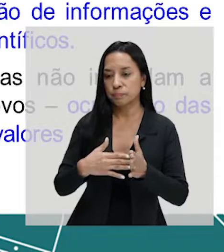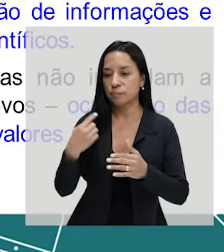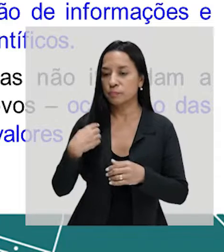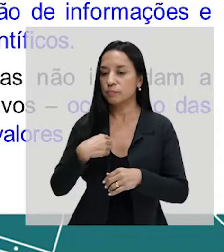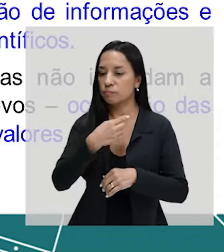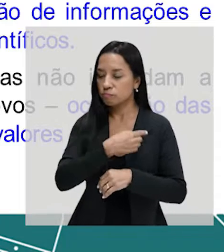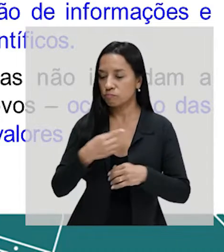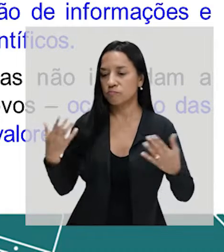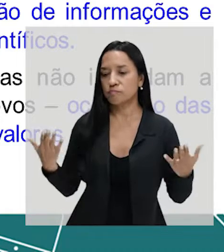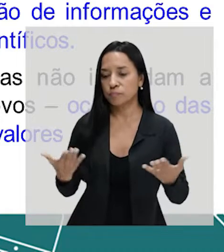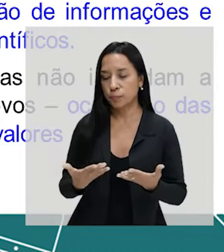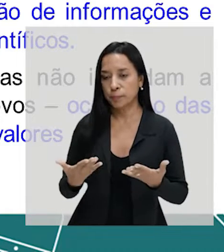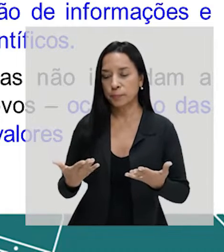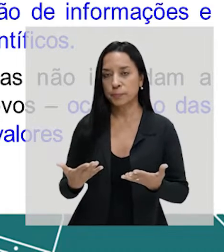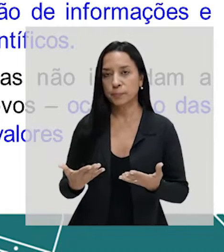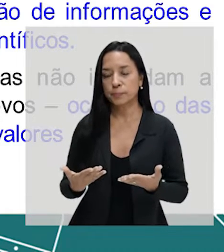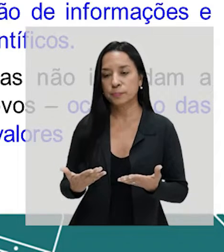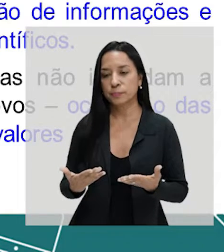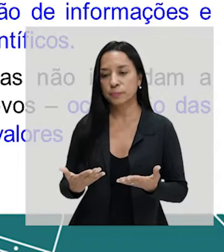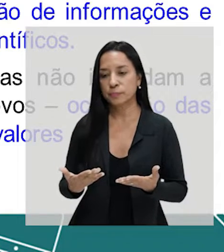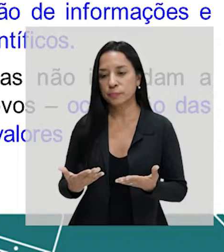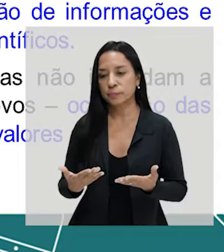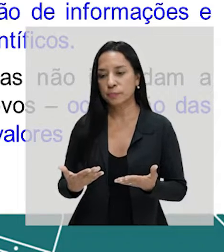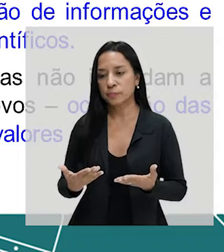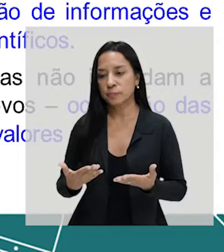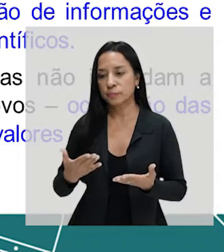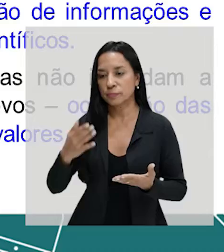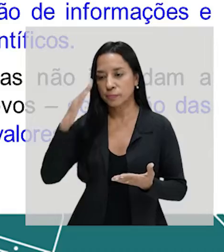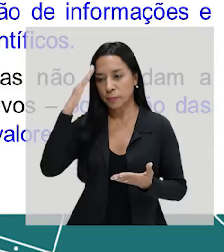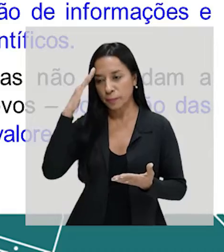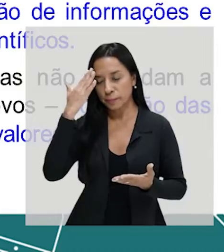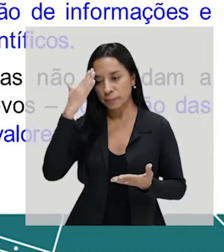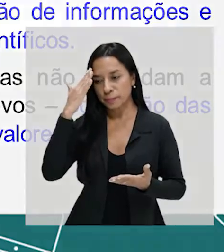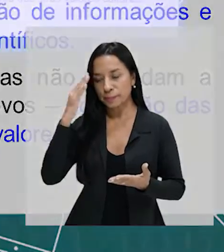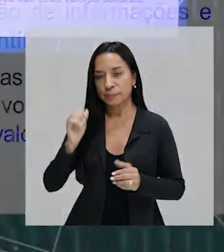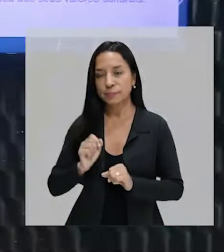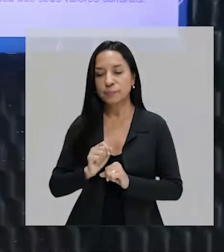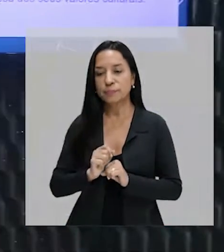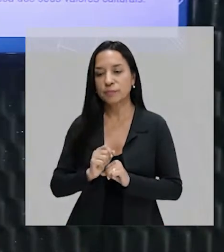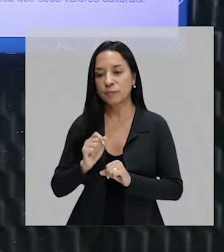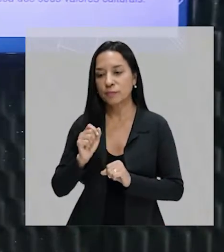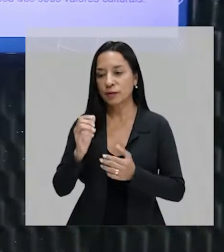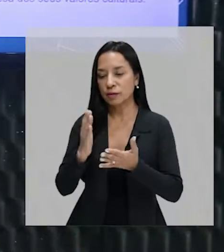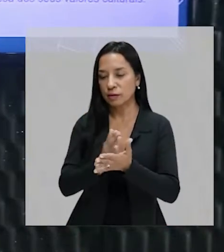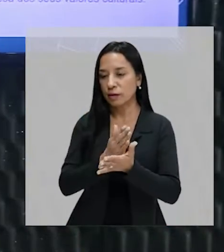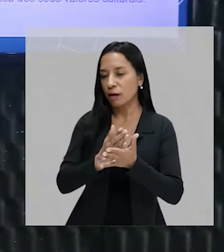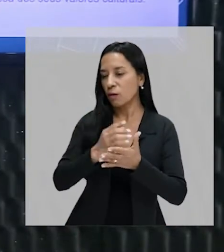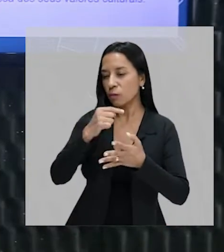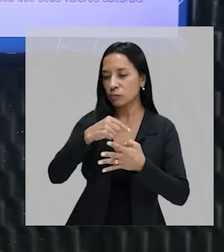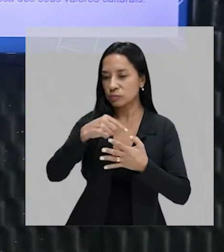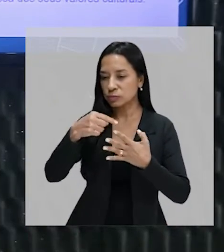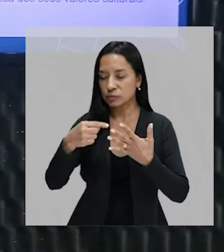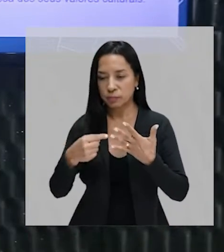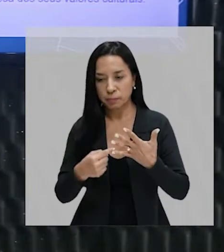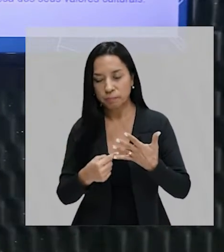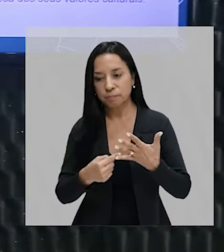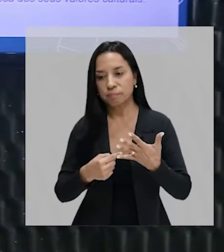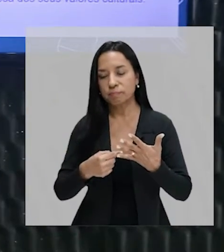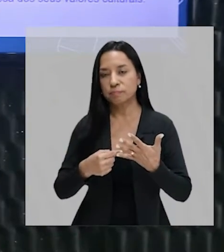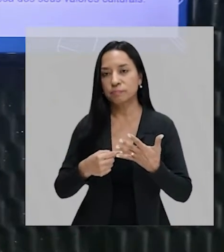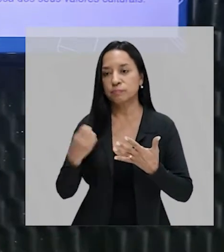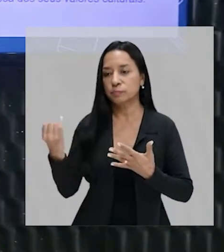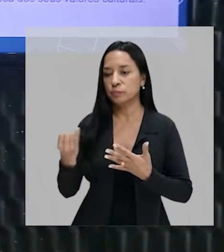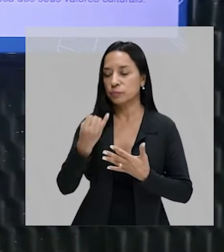atualidade e vamos compreender alguns aspectos importantes